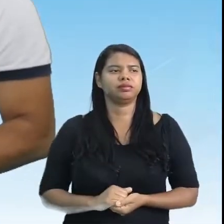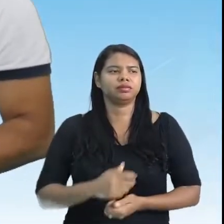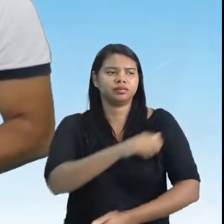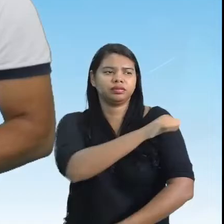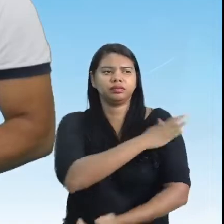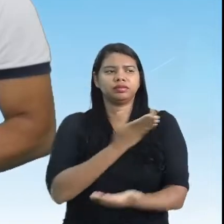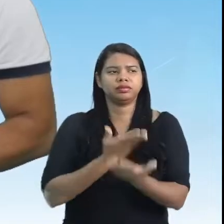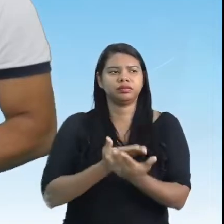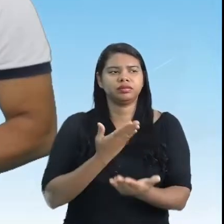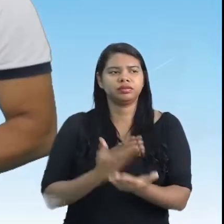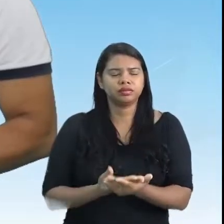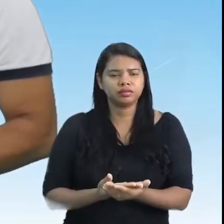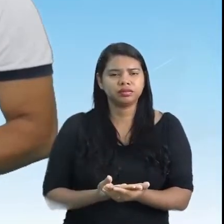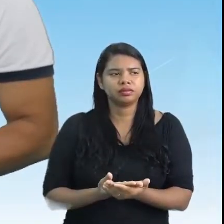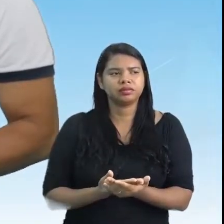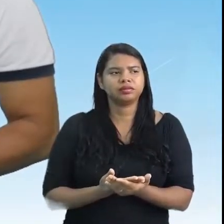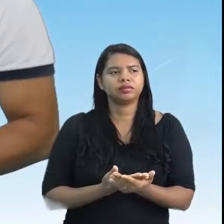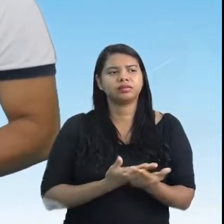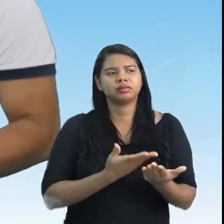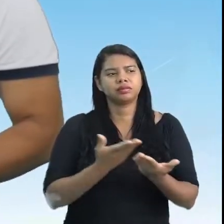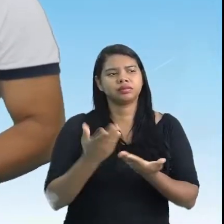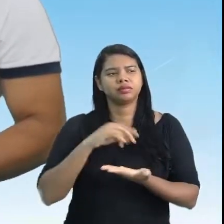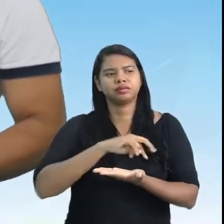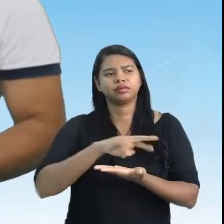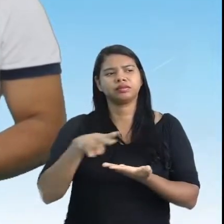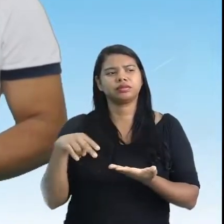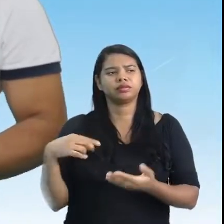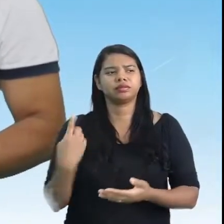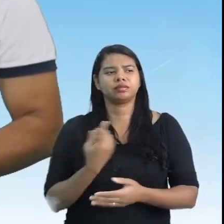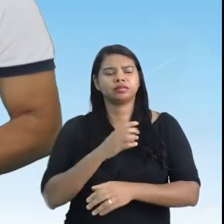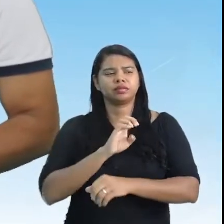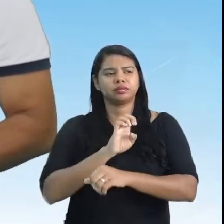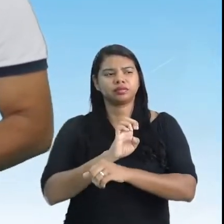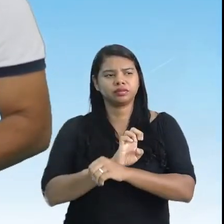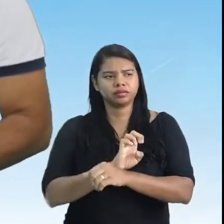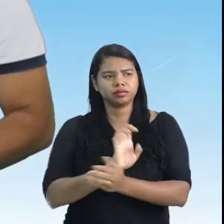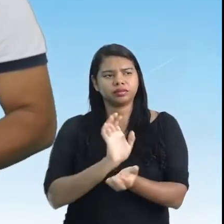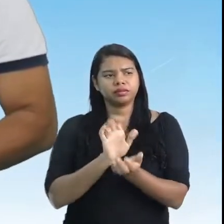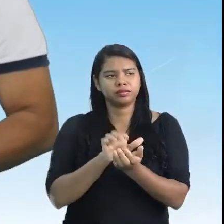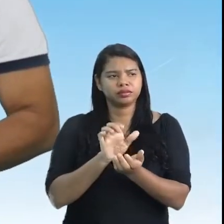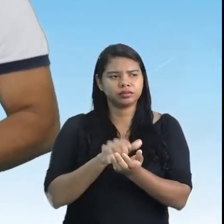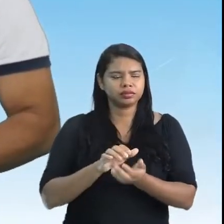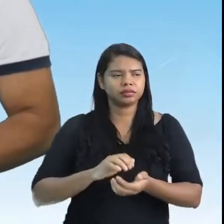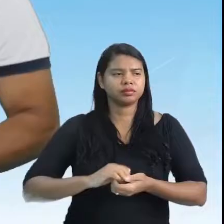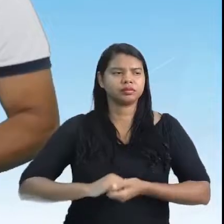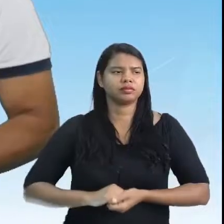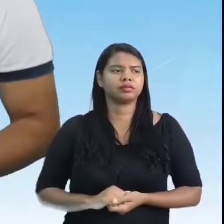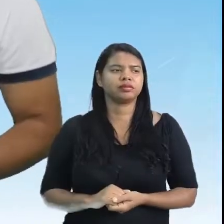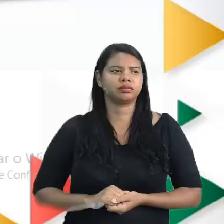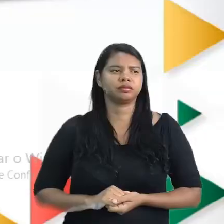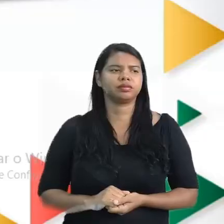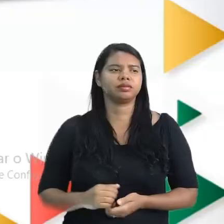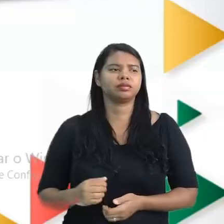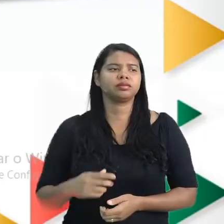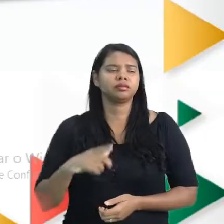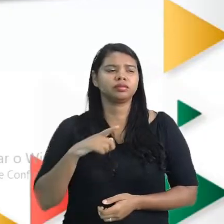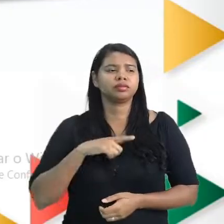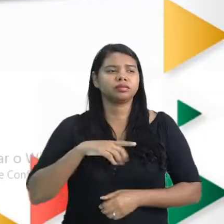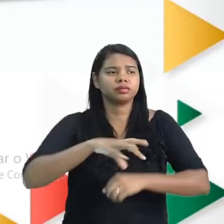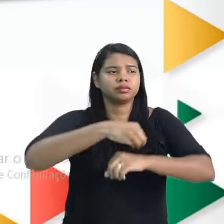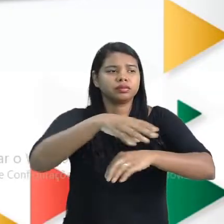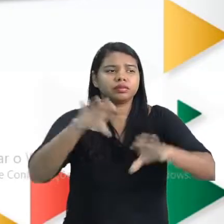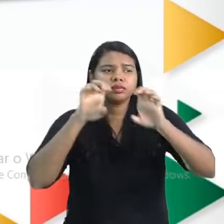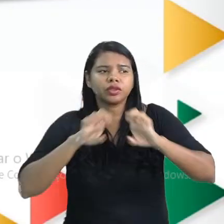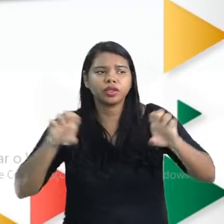estudante essa riqueza e também plural de nosso Estado. Professor, a missão, qual é a Nós missão? temos a missão que é expandir o reino